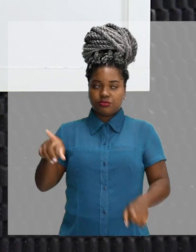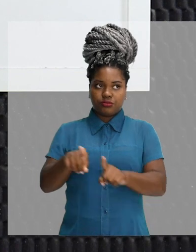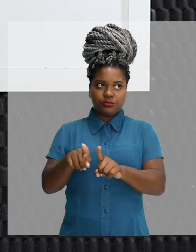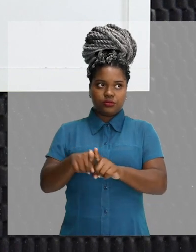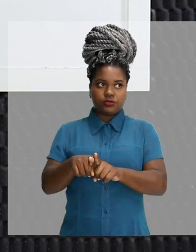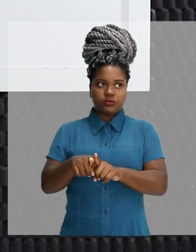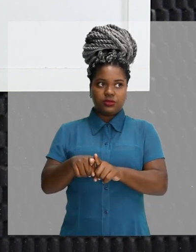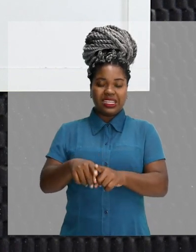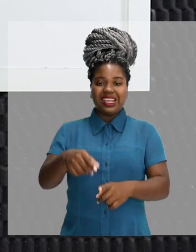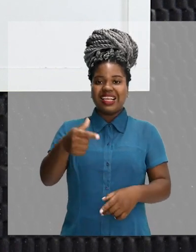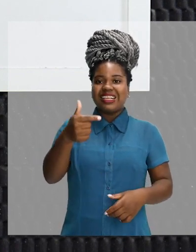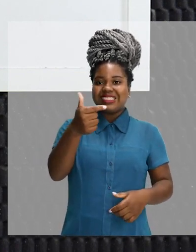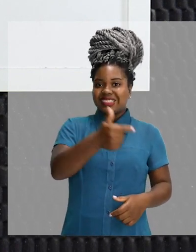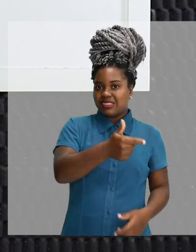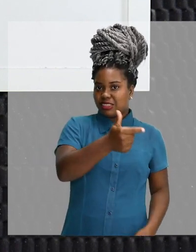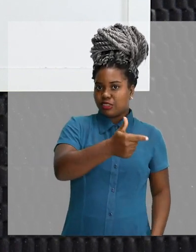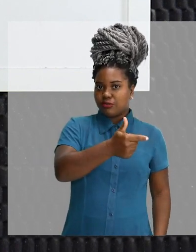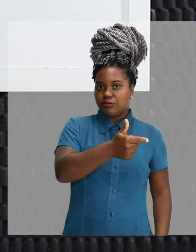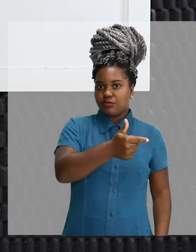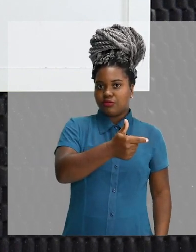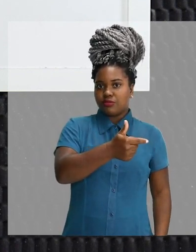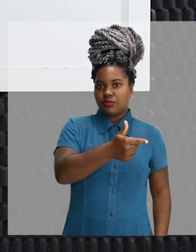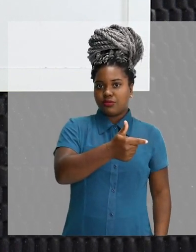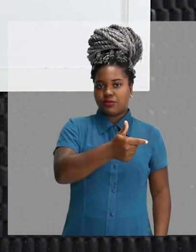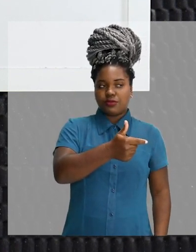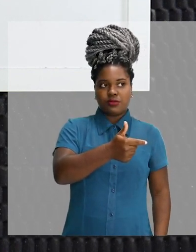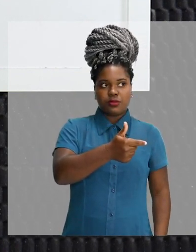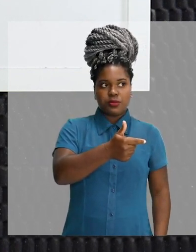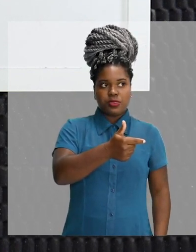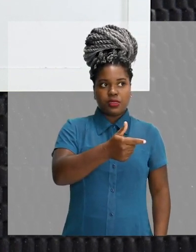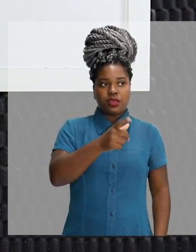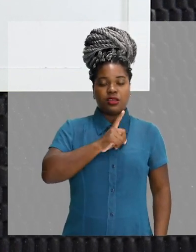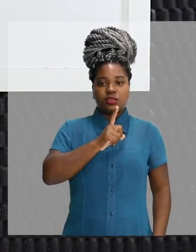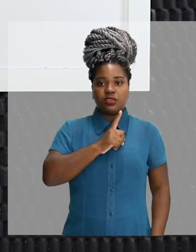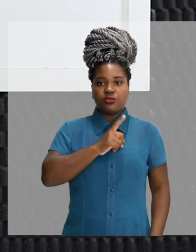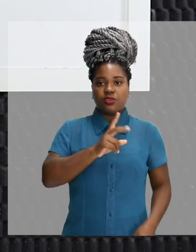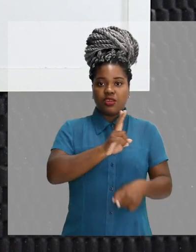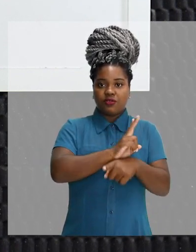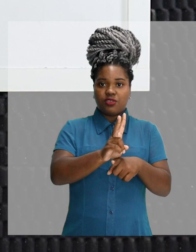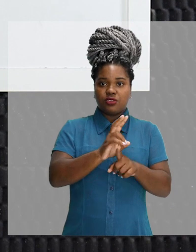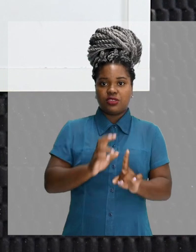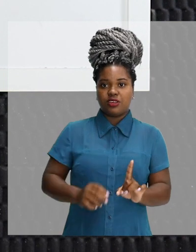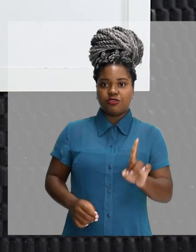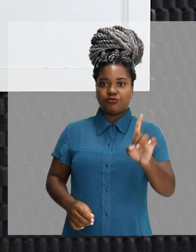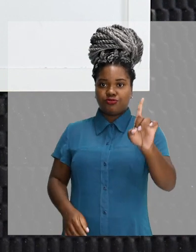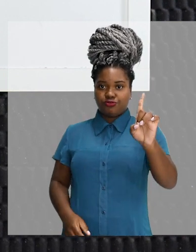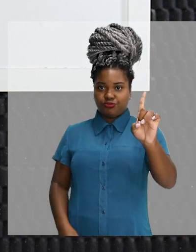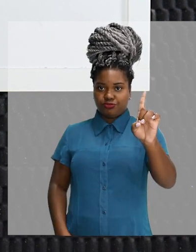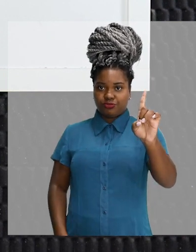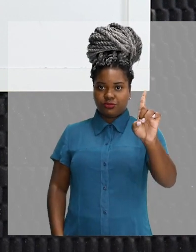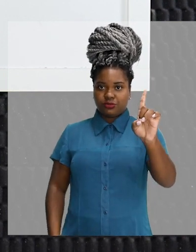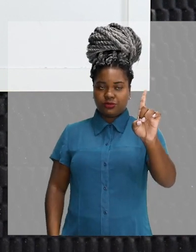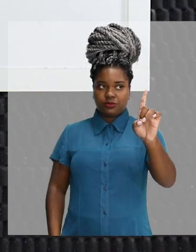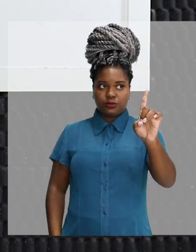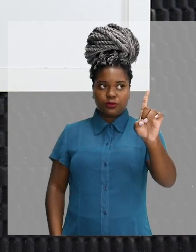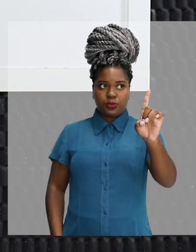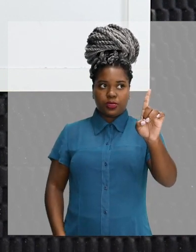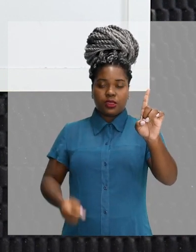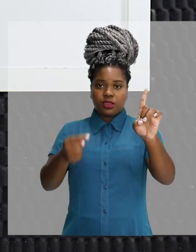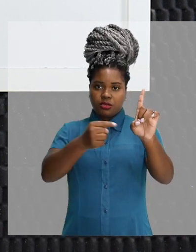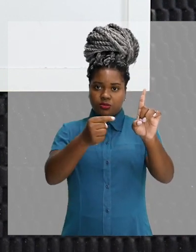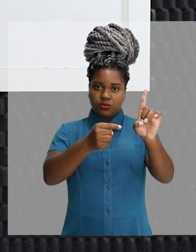se ele aponta para cima, a velocidade aponta para cima, então a quantidade de movimento também